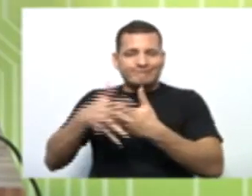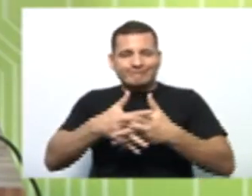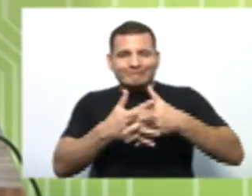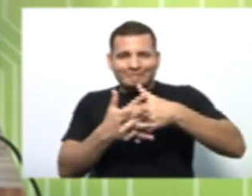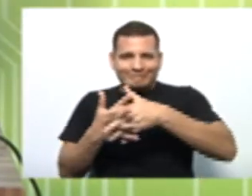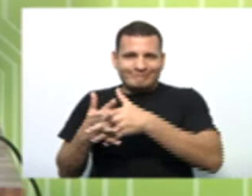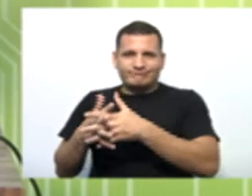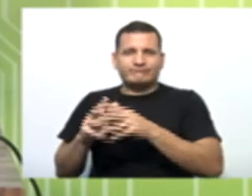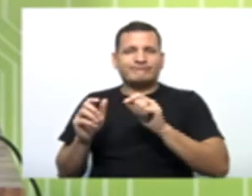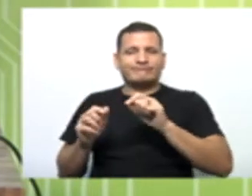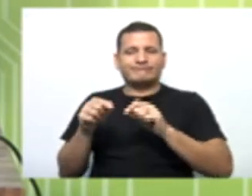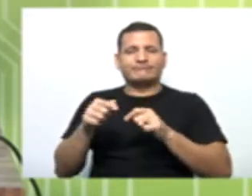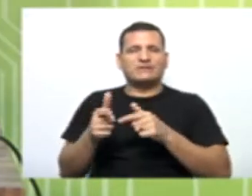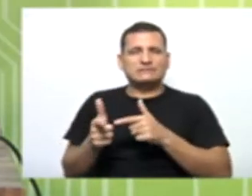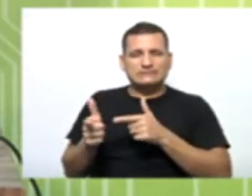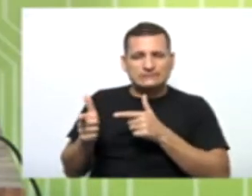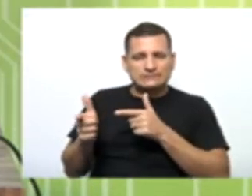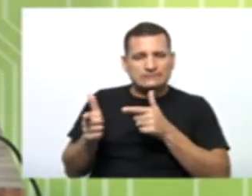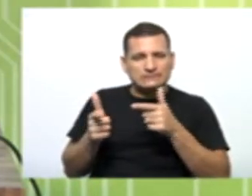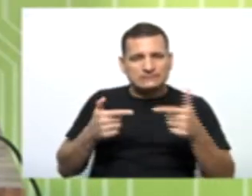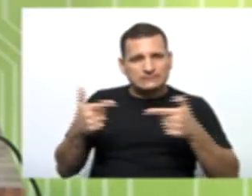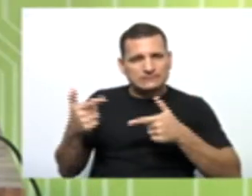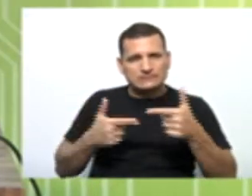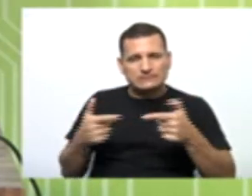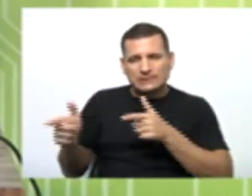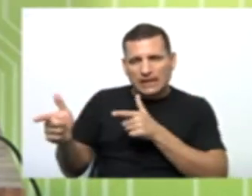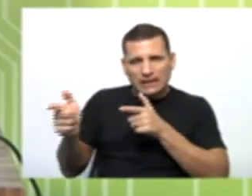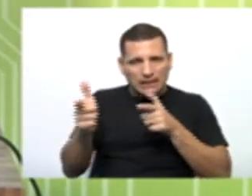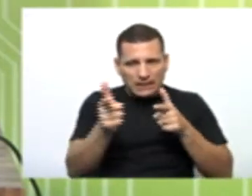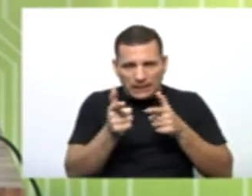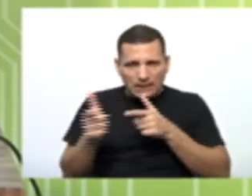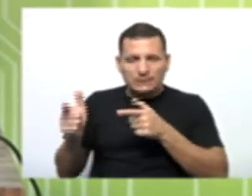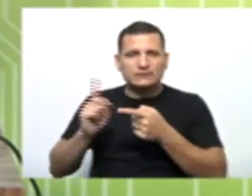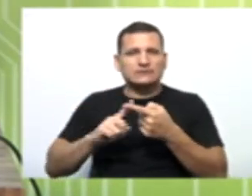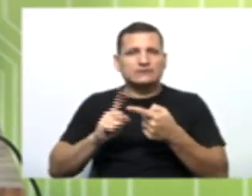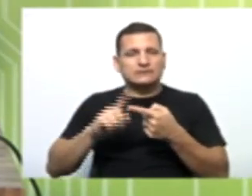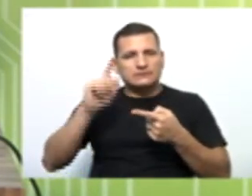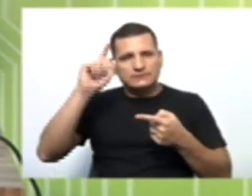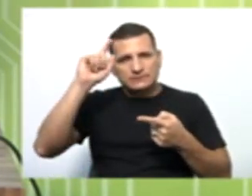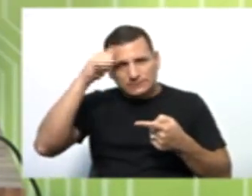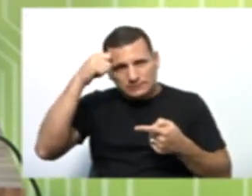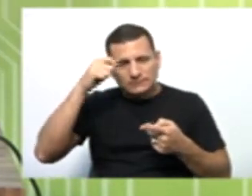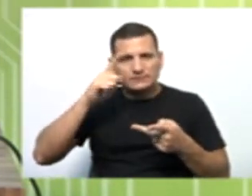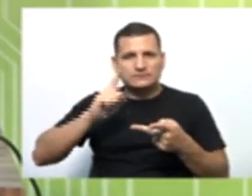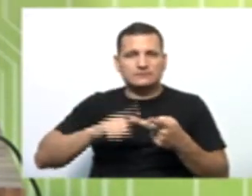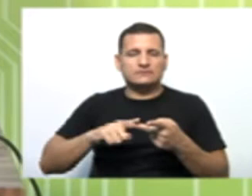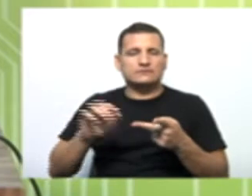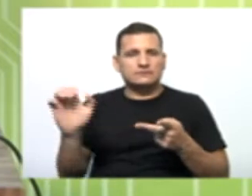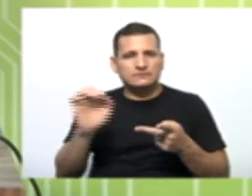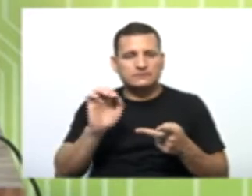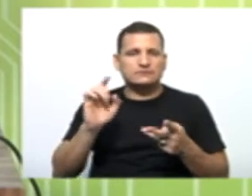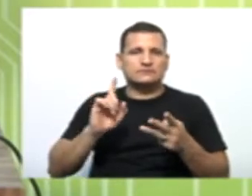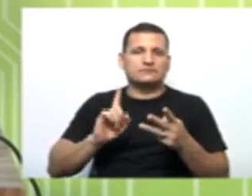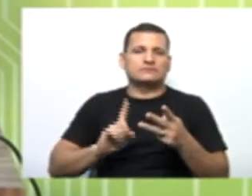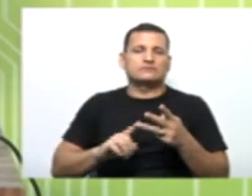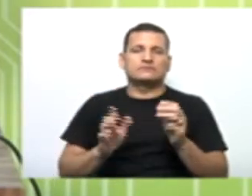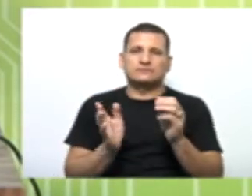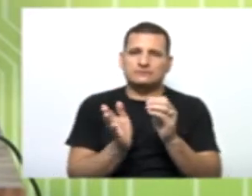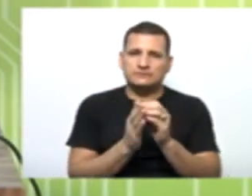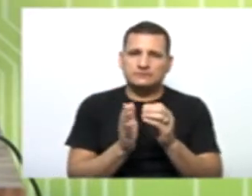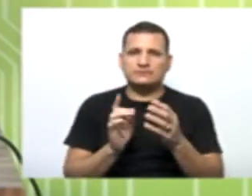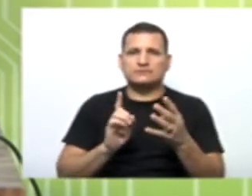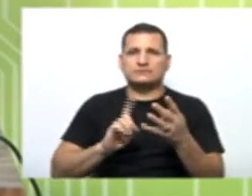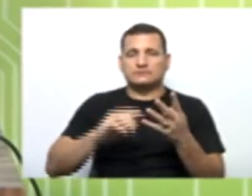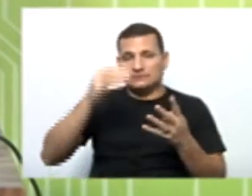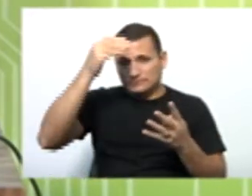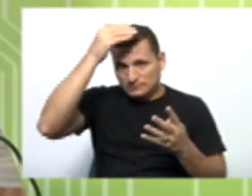exterminaram milhões de pessoas, negros, homossexuais, ciganos, indígenas, judeus.